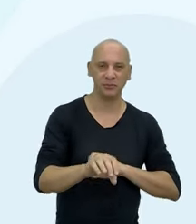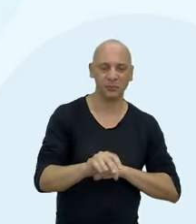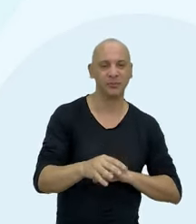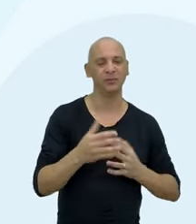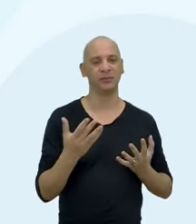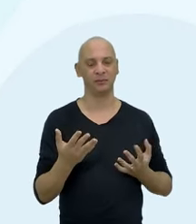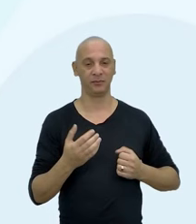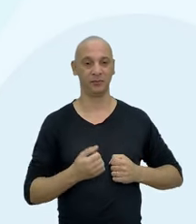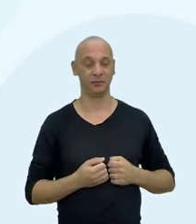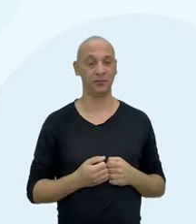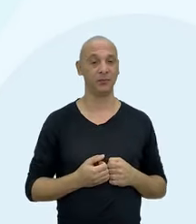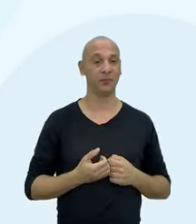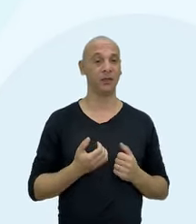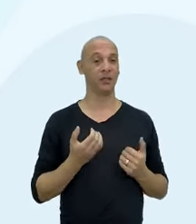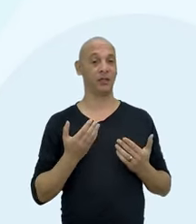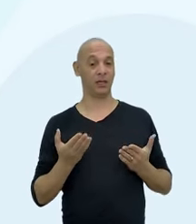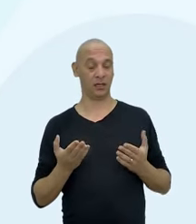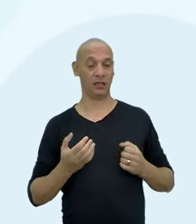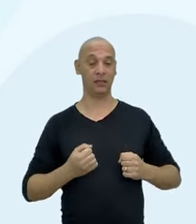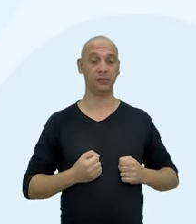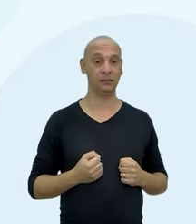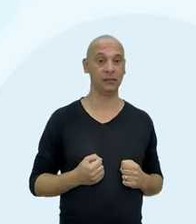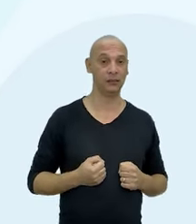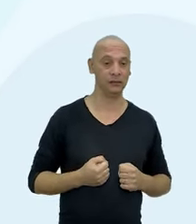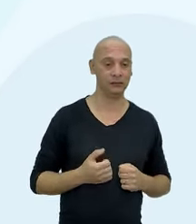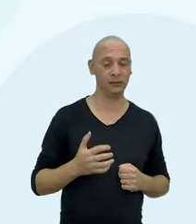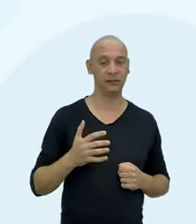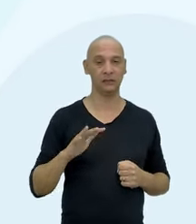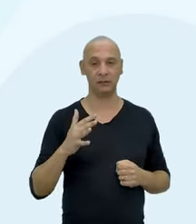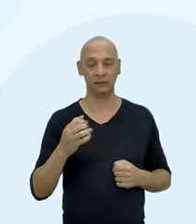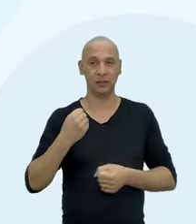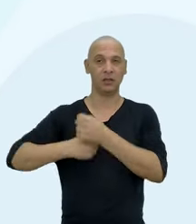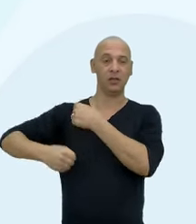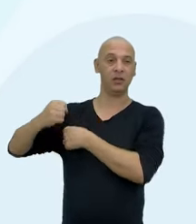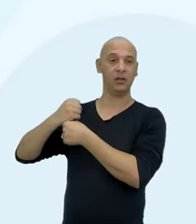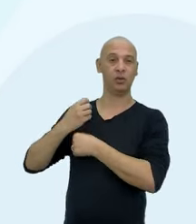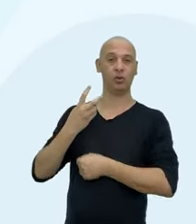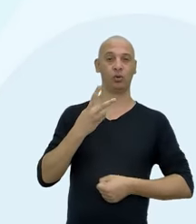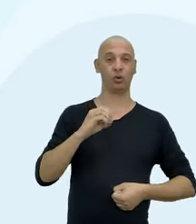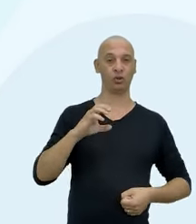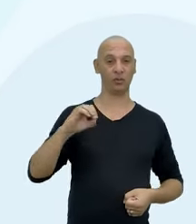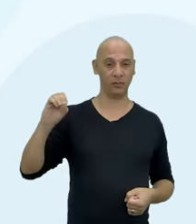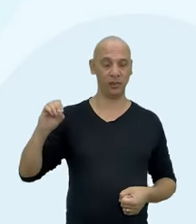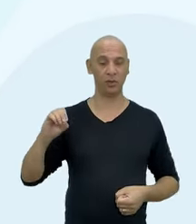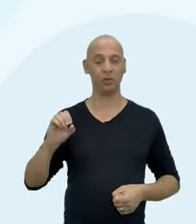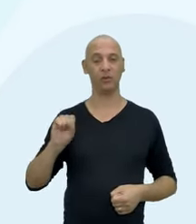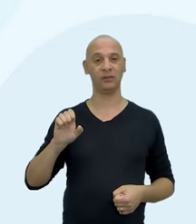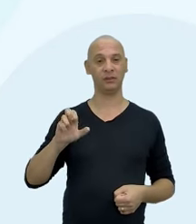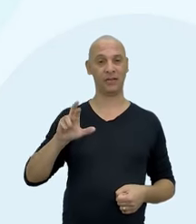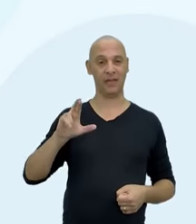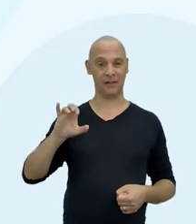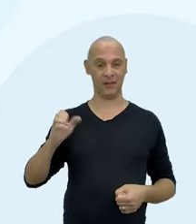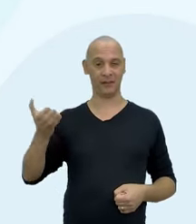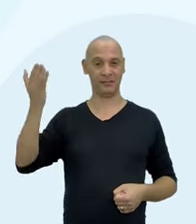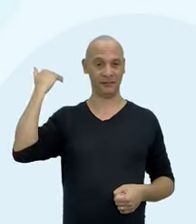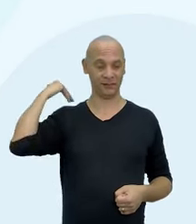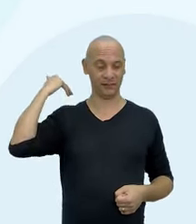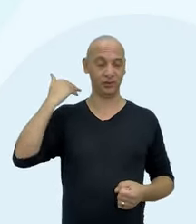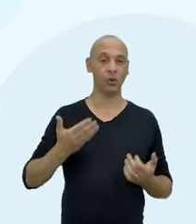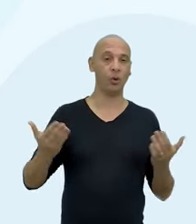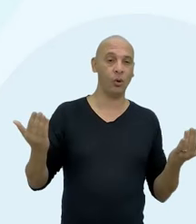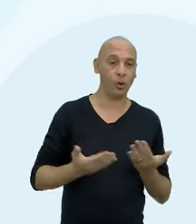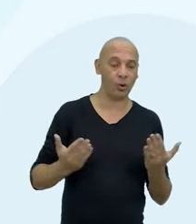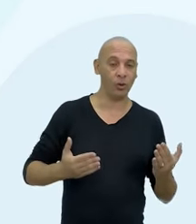hoje fala-se Opa que ela tem que era as férias né aproximadamente mando 2000 tá o que ele tem para séries Hoje Em ambos né então